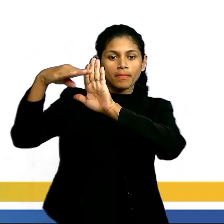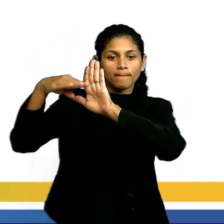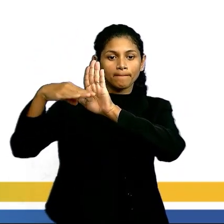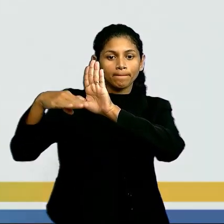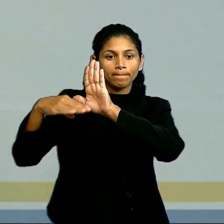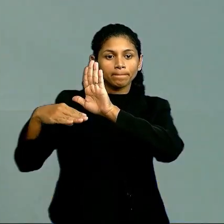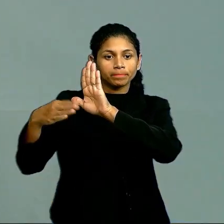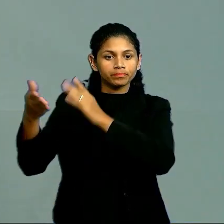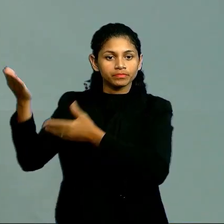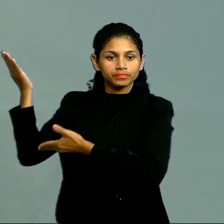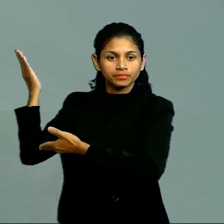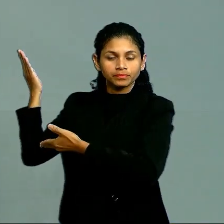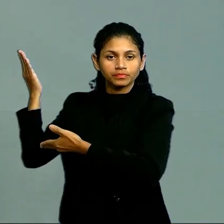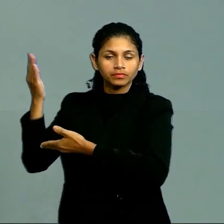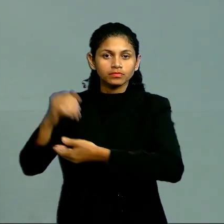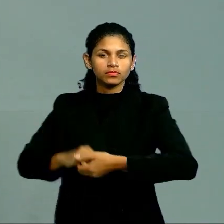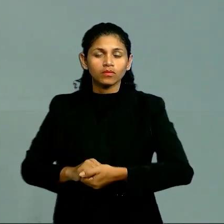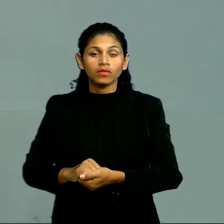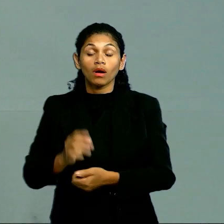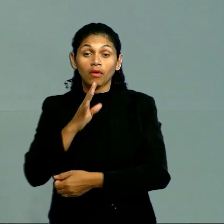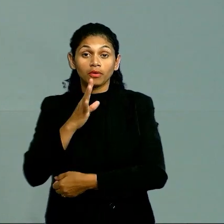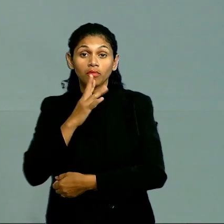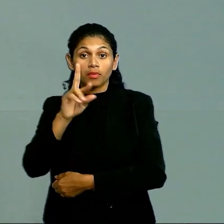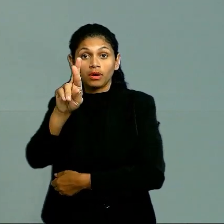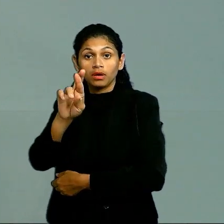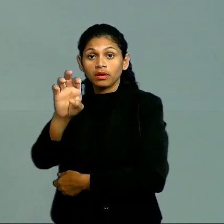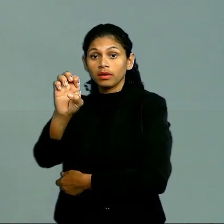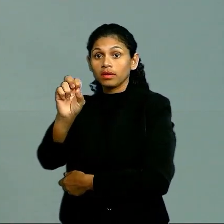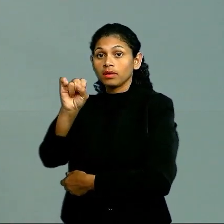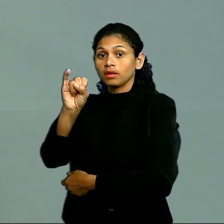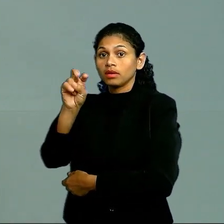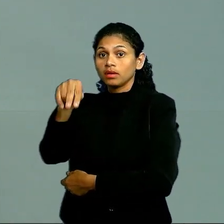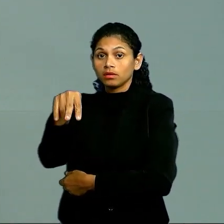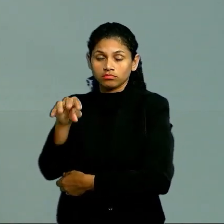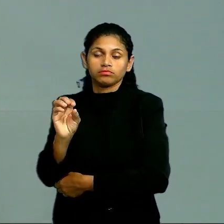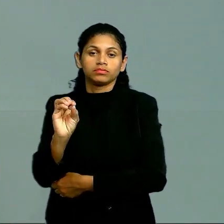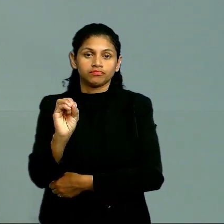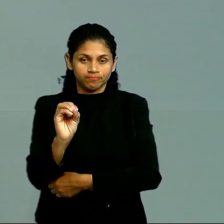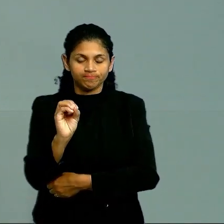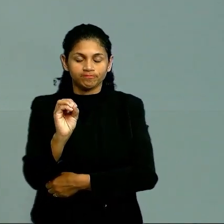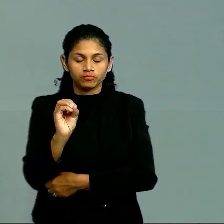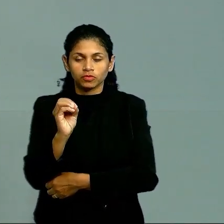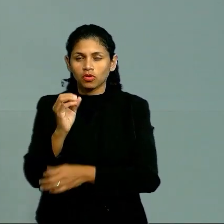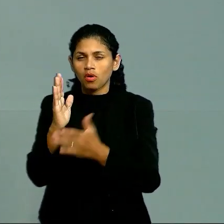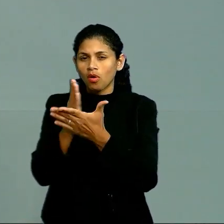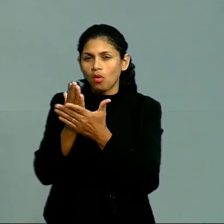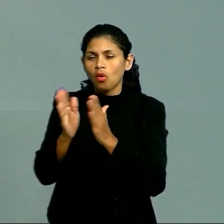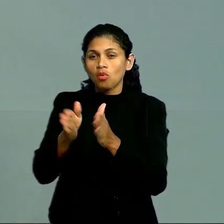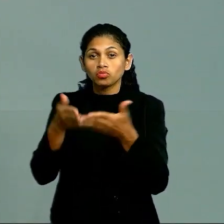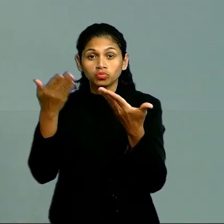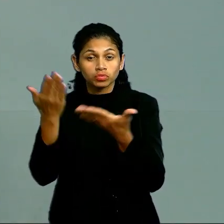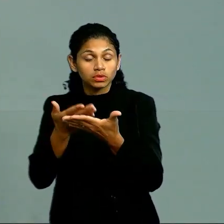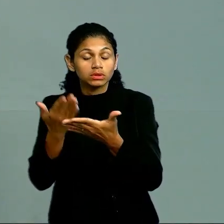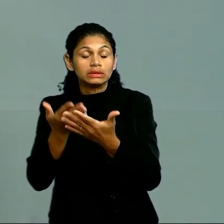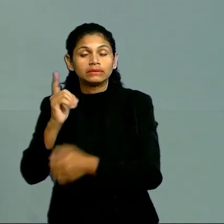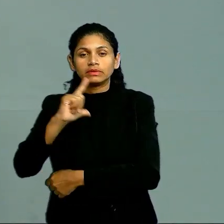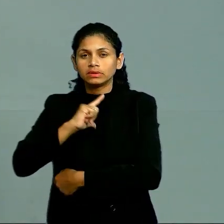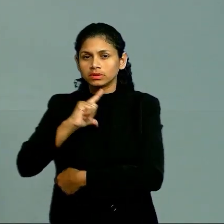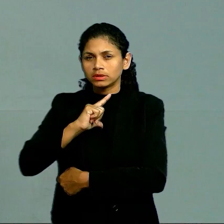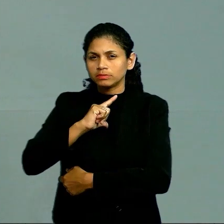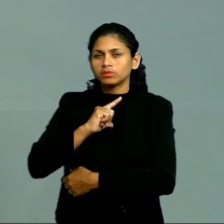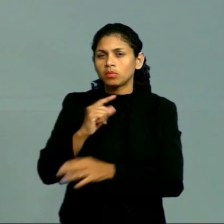como reino. Segundo os livros didáticos, que inclusive está assim descrito, temos 5